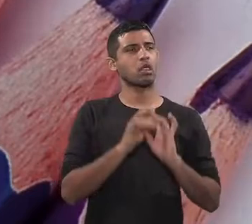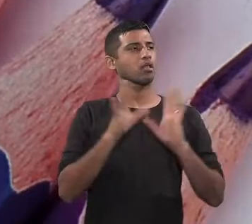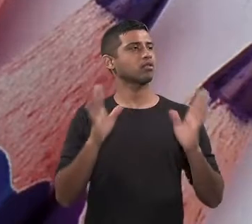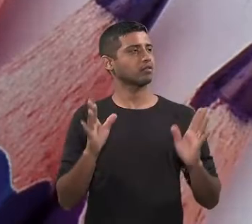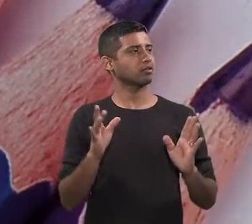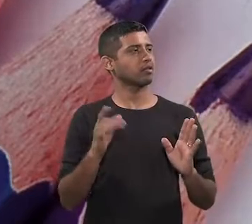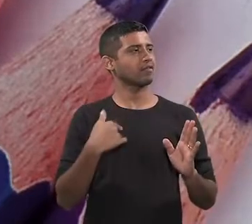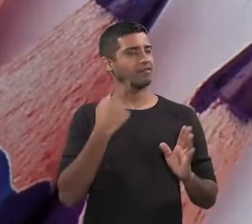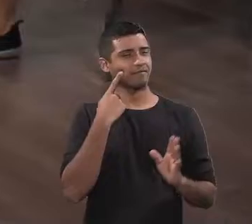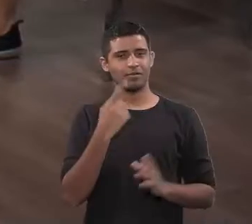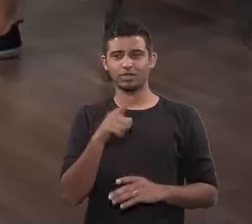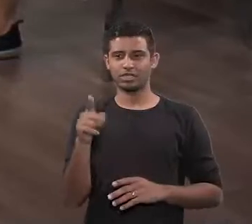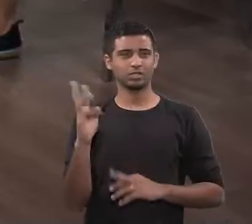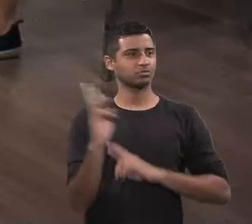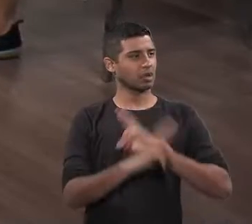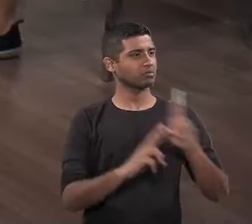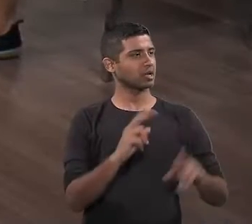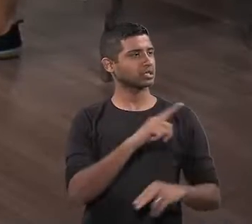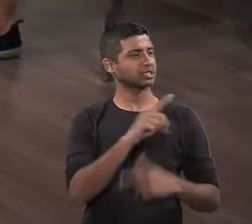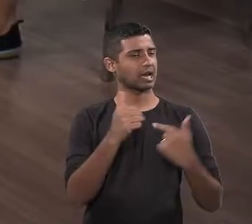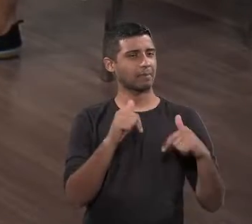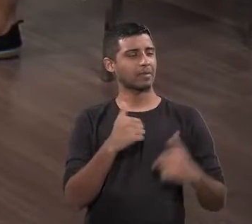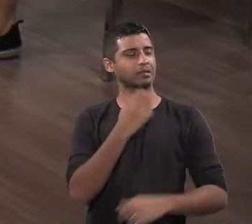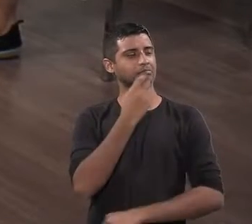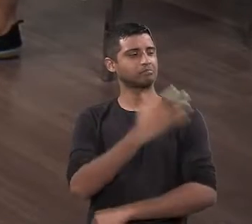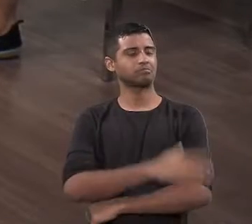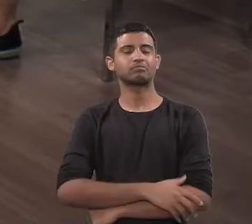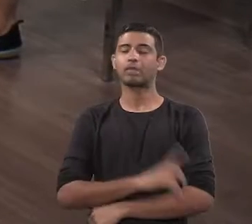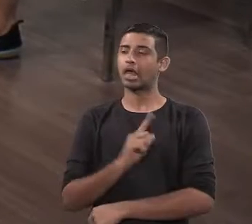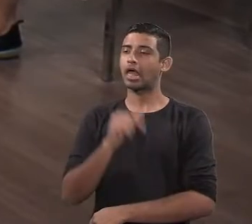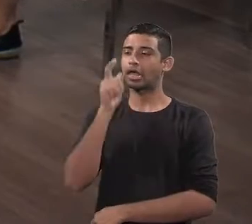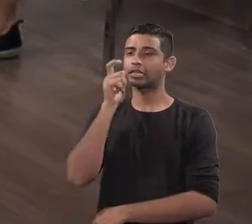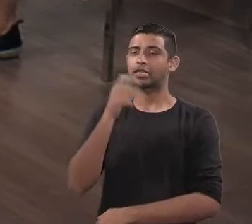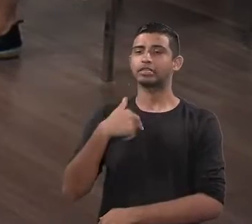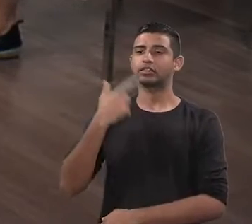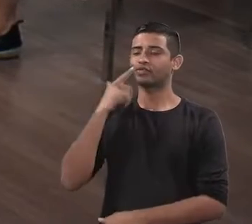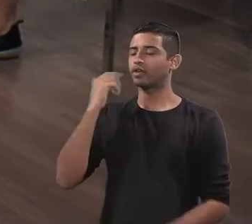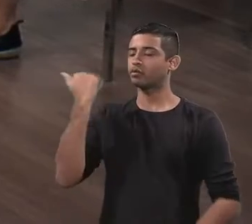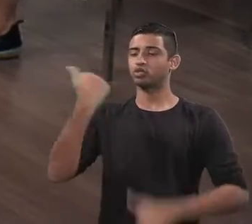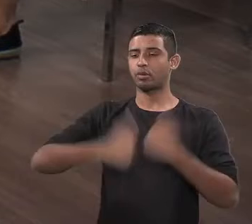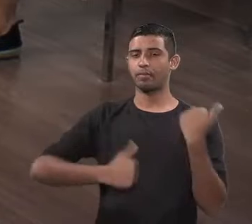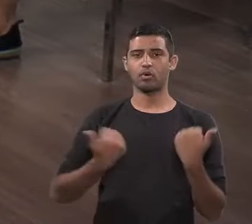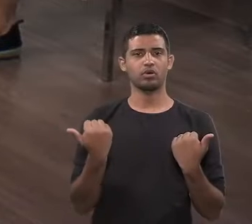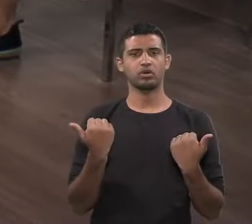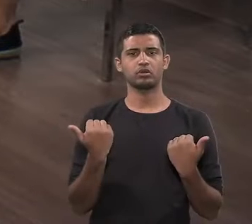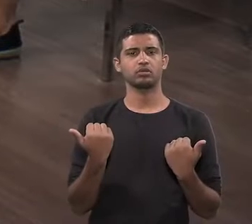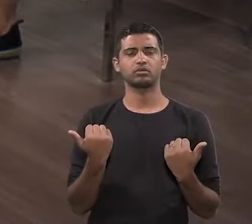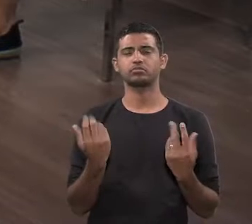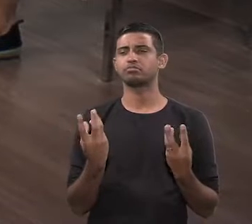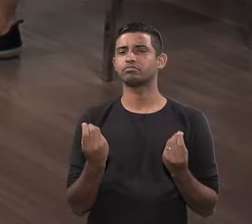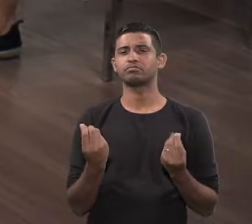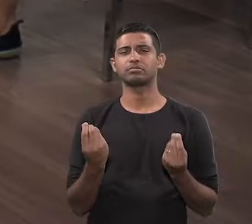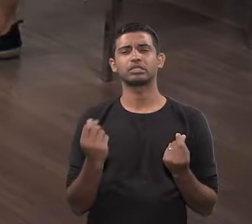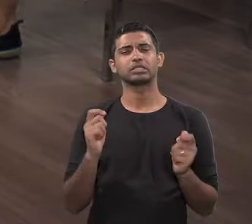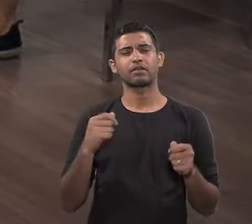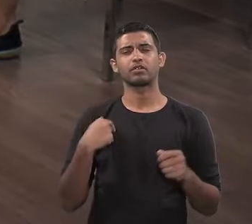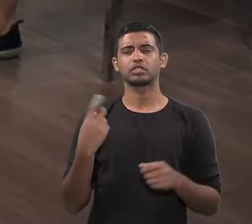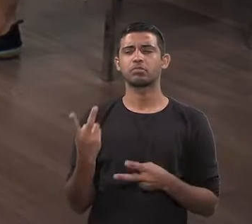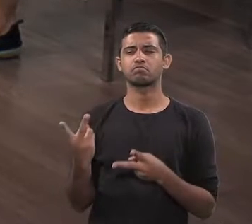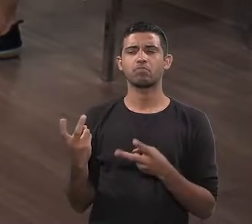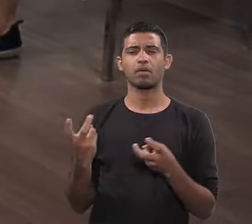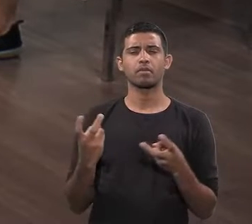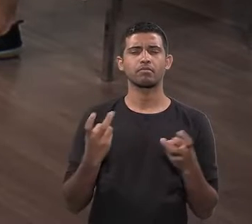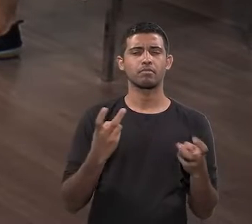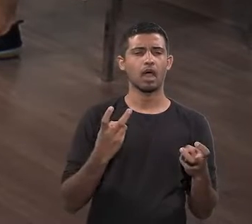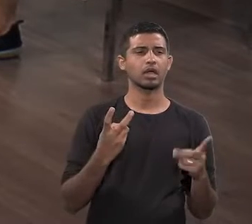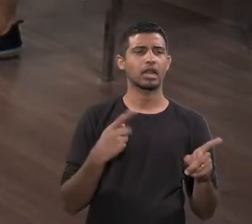retorno que vocês estão tendo desse trabalho que vocês realizam. E é interessante que o esporte é capaz de te fazer uma distinção que às